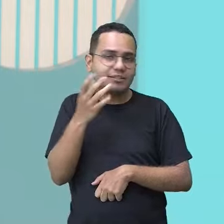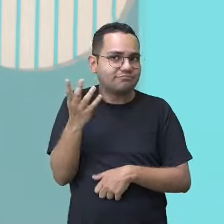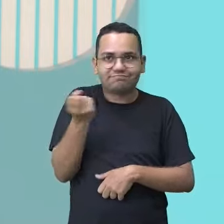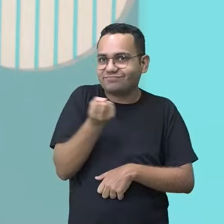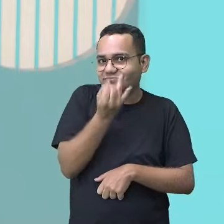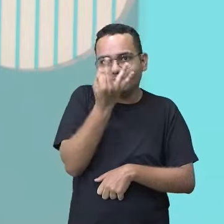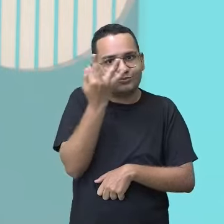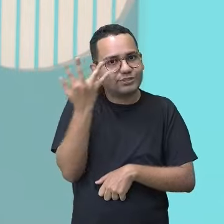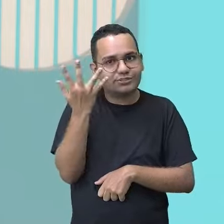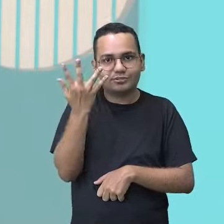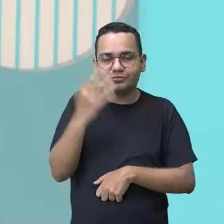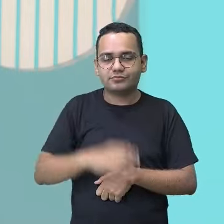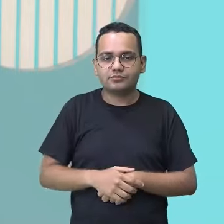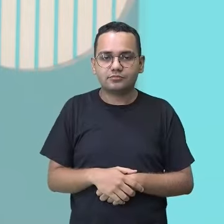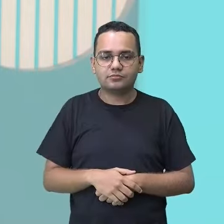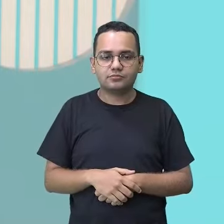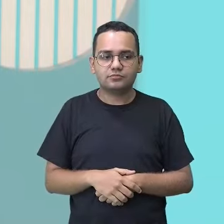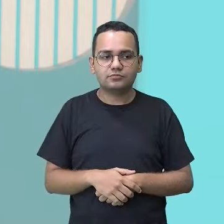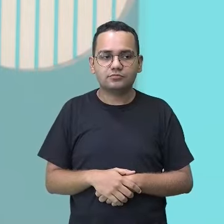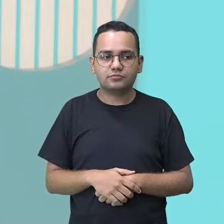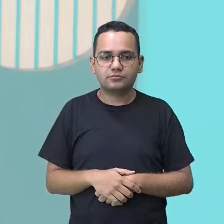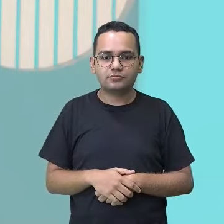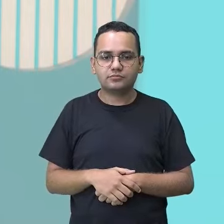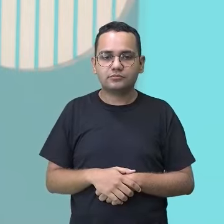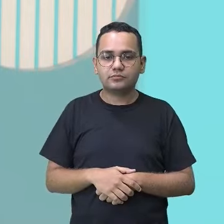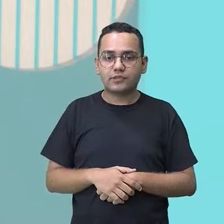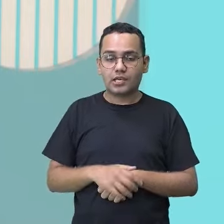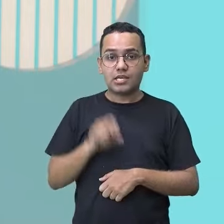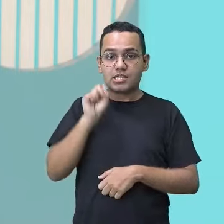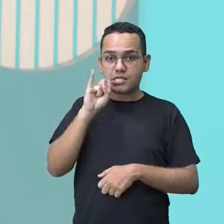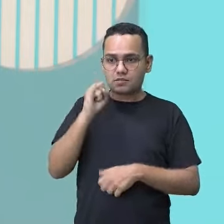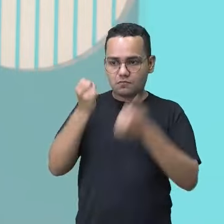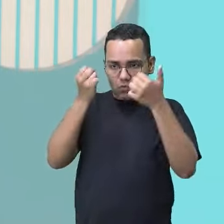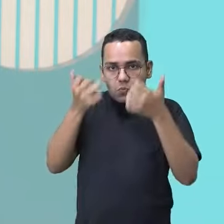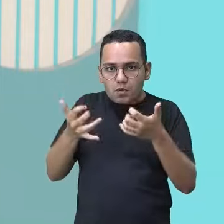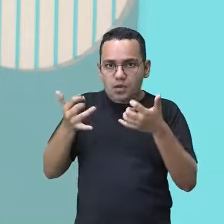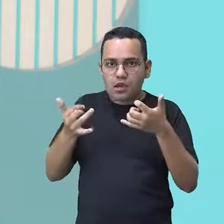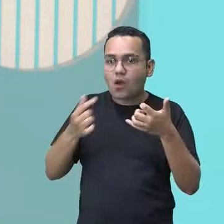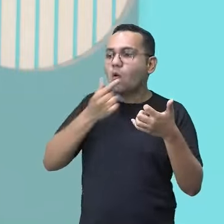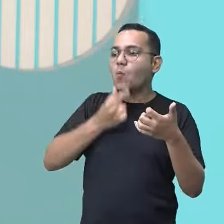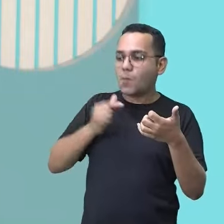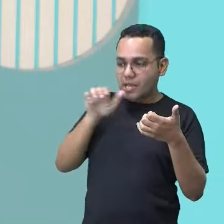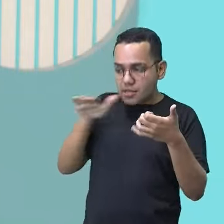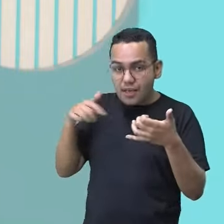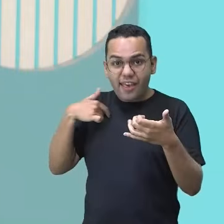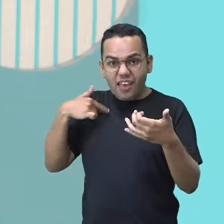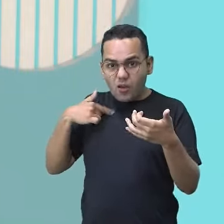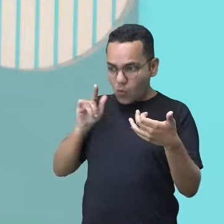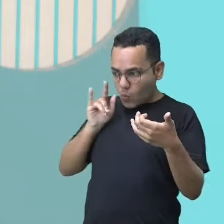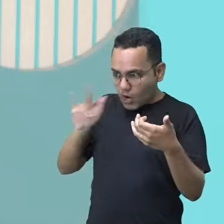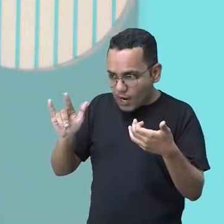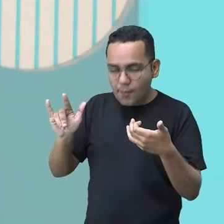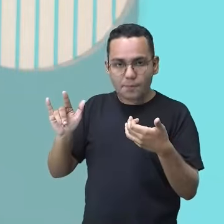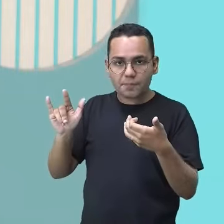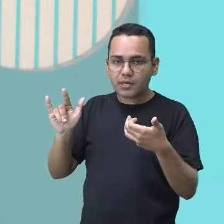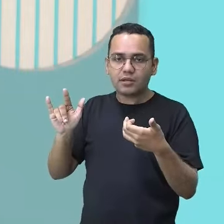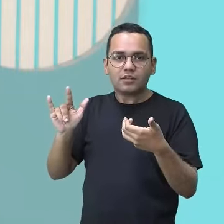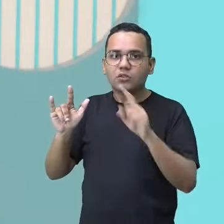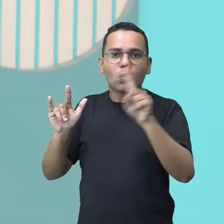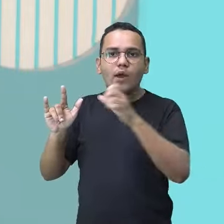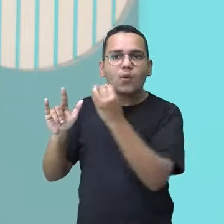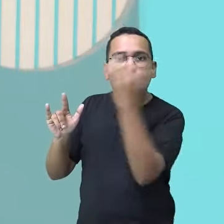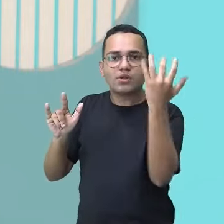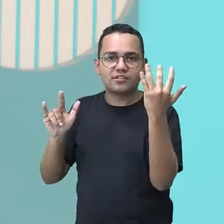mas se eu estou falando do menino que eu amei então não é qualquer menino não são todos esses meninos aí do